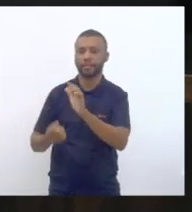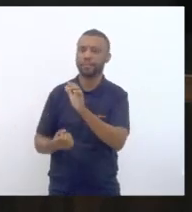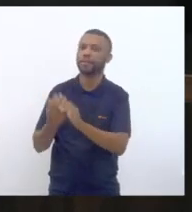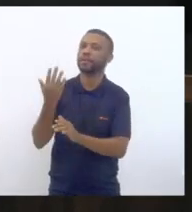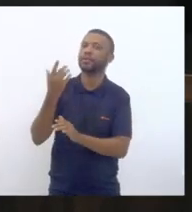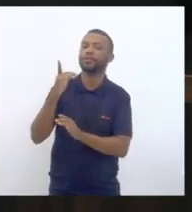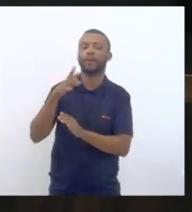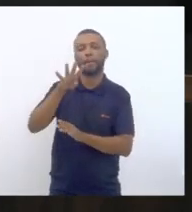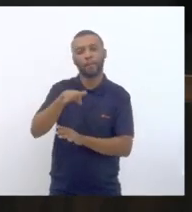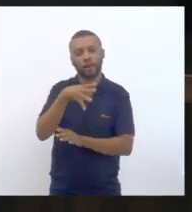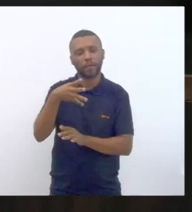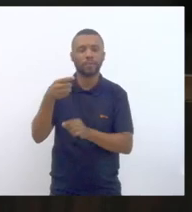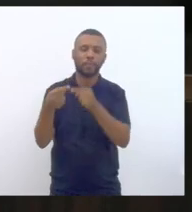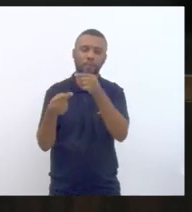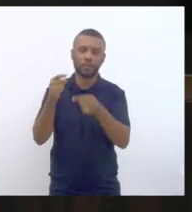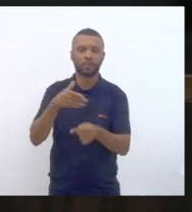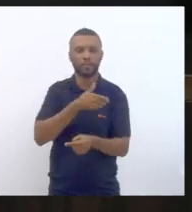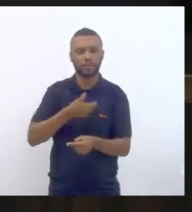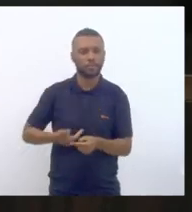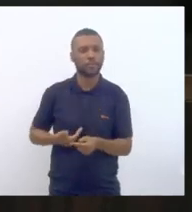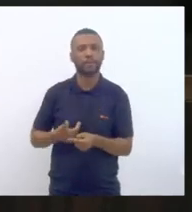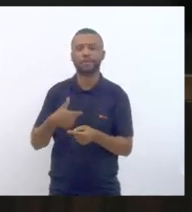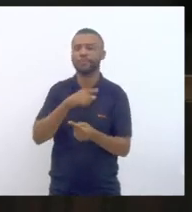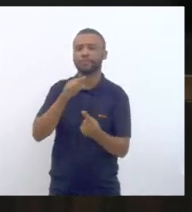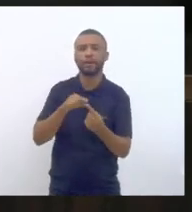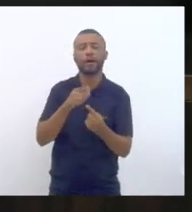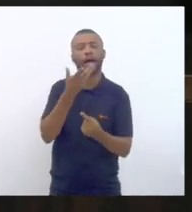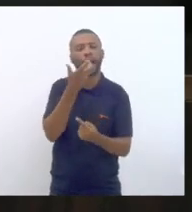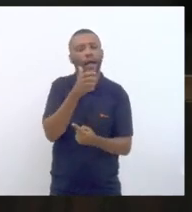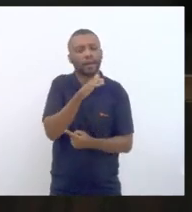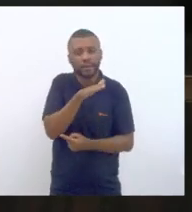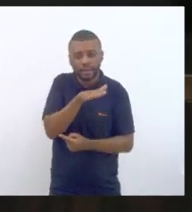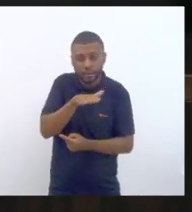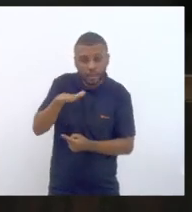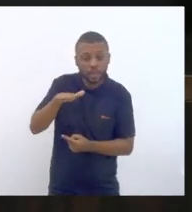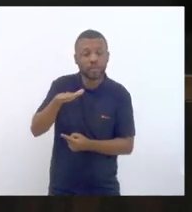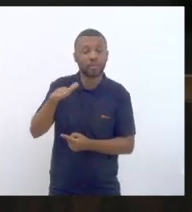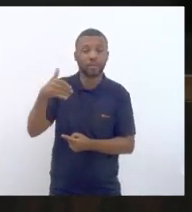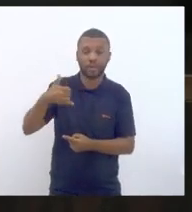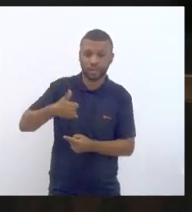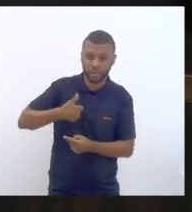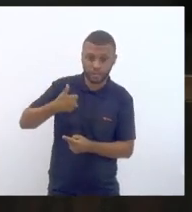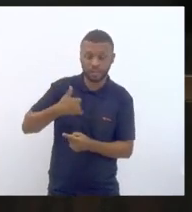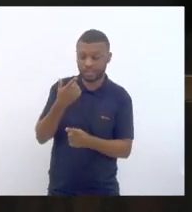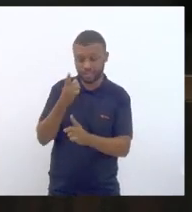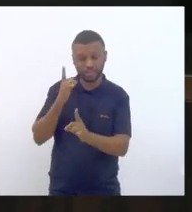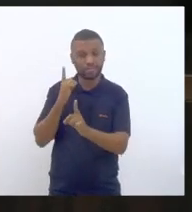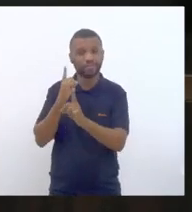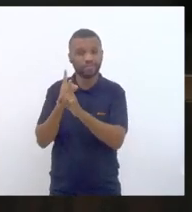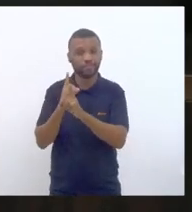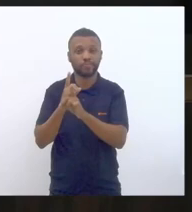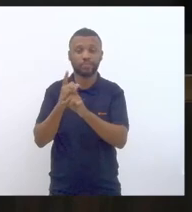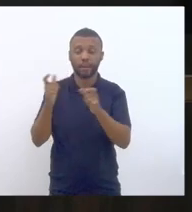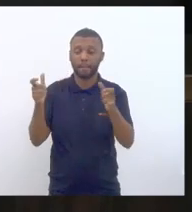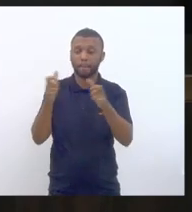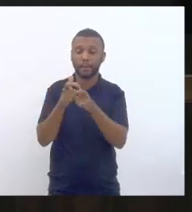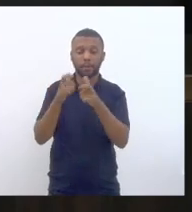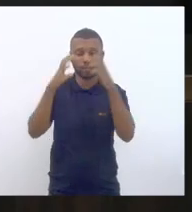de programas e políticas públicas destinadas à primeira infância de criança crianças diagnosticadas com microcefalia e